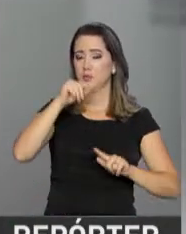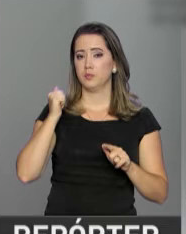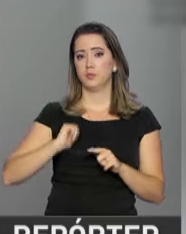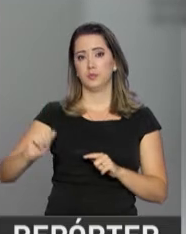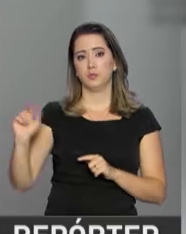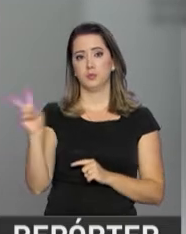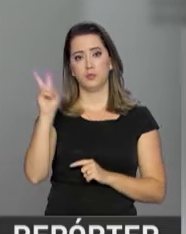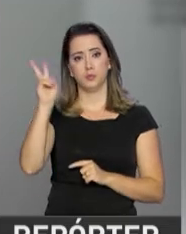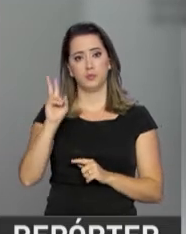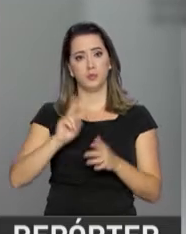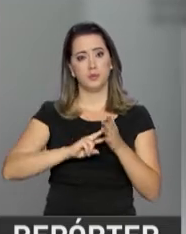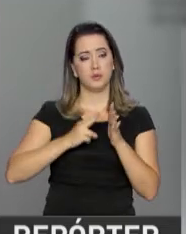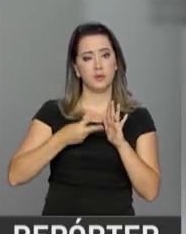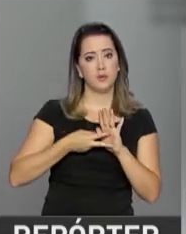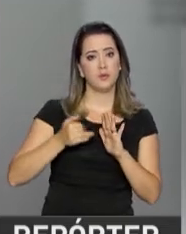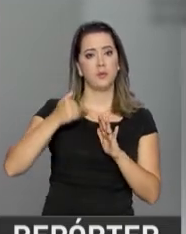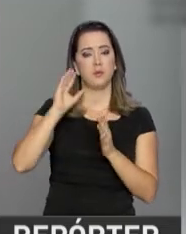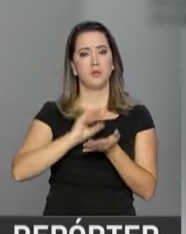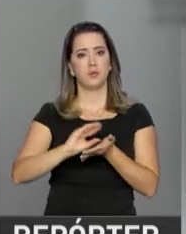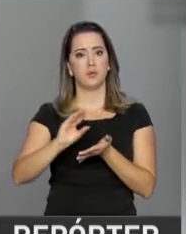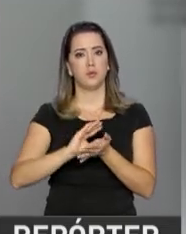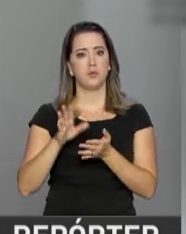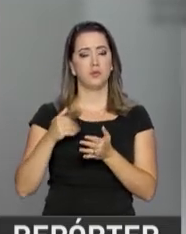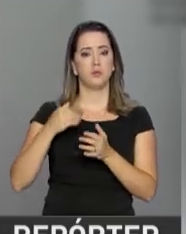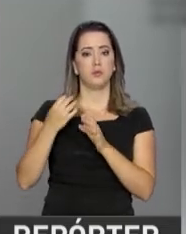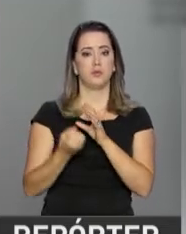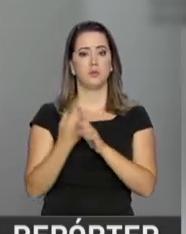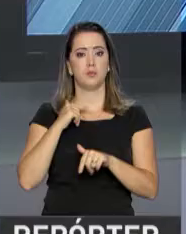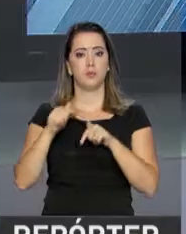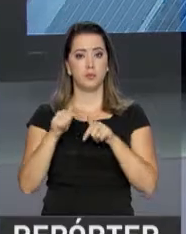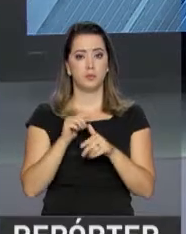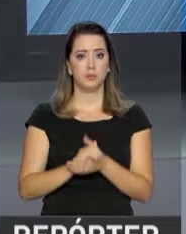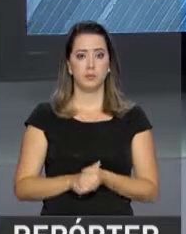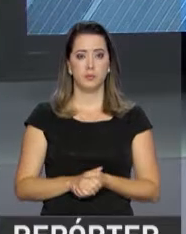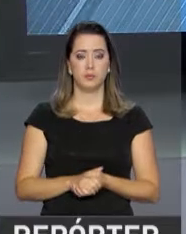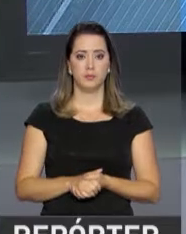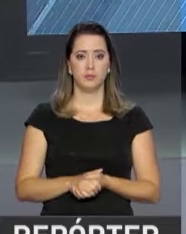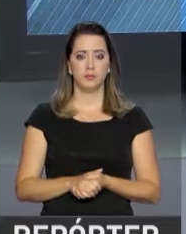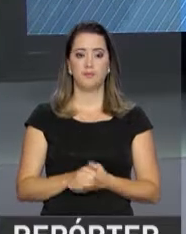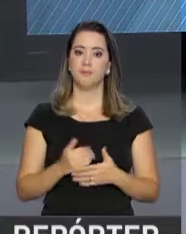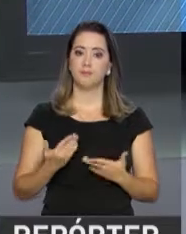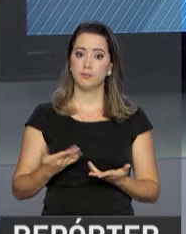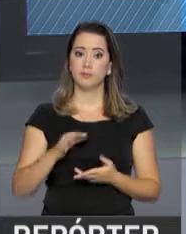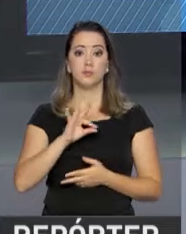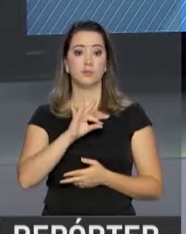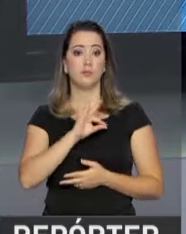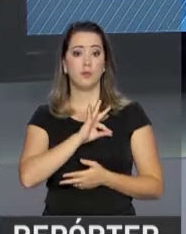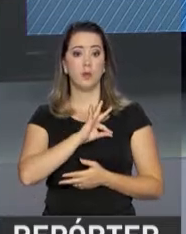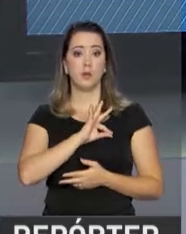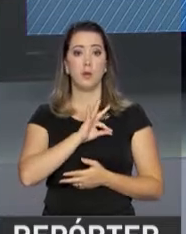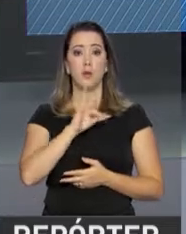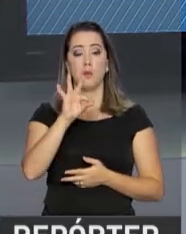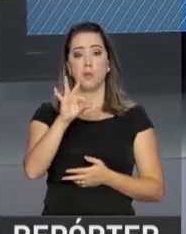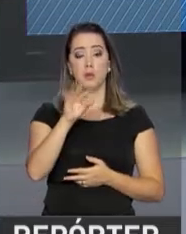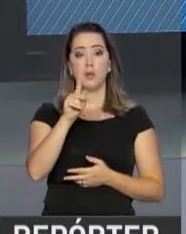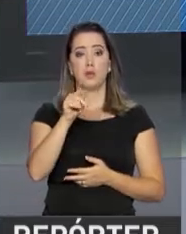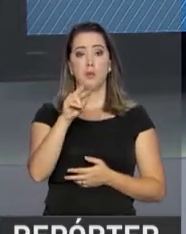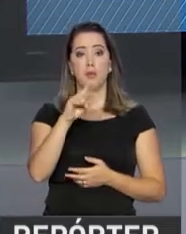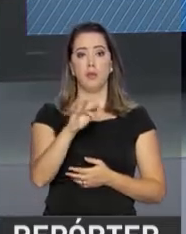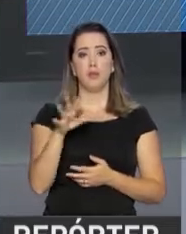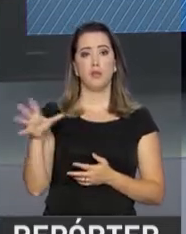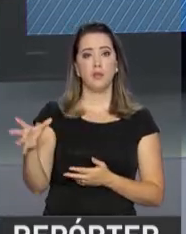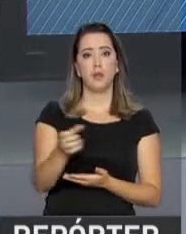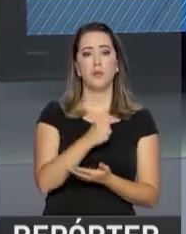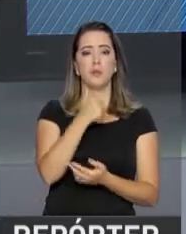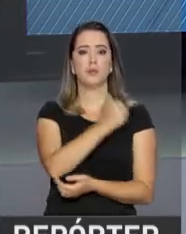traduzem em mais investimentos e mais empregos a polícia rodoviária federal apreendeu nas estradas do rio de janeiro